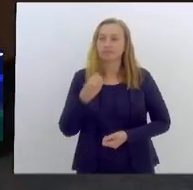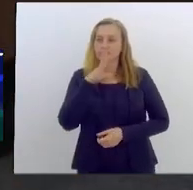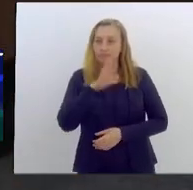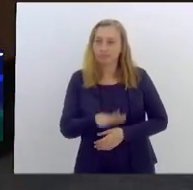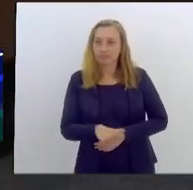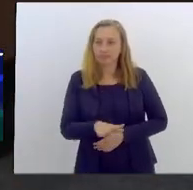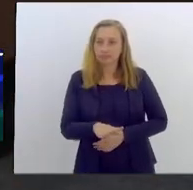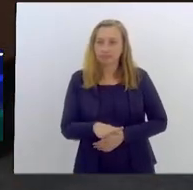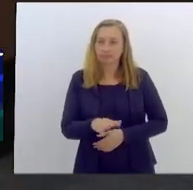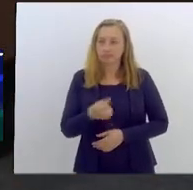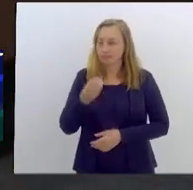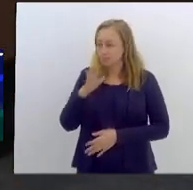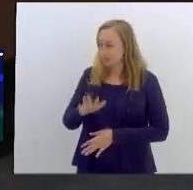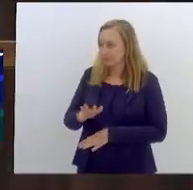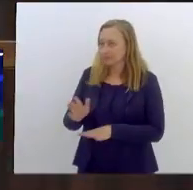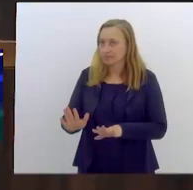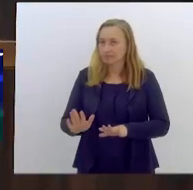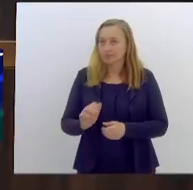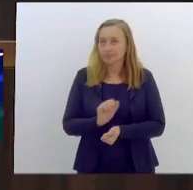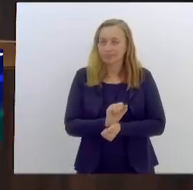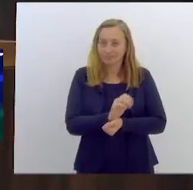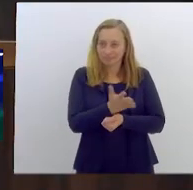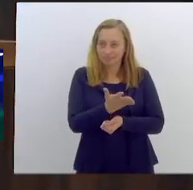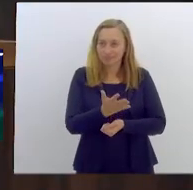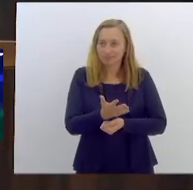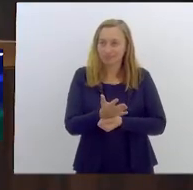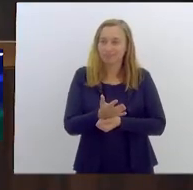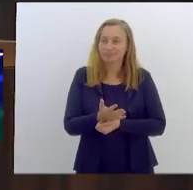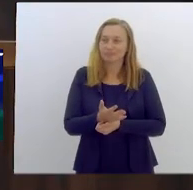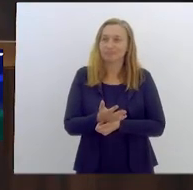voto. Deputado.